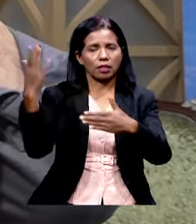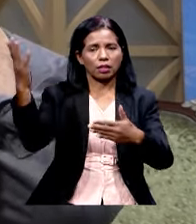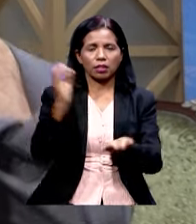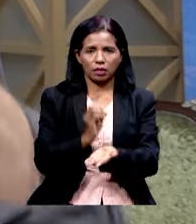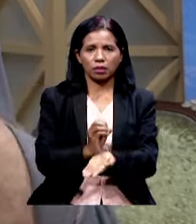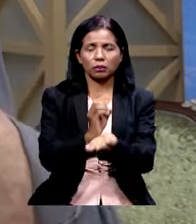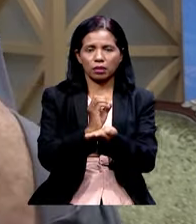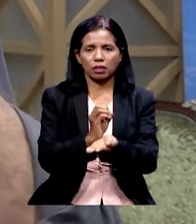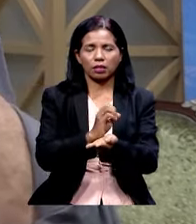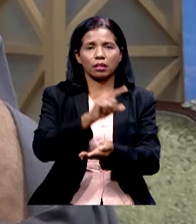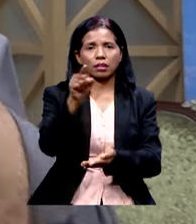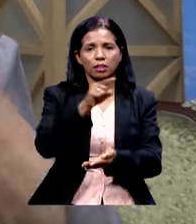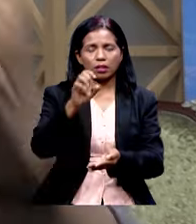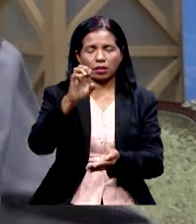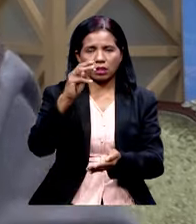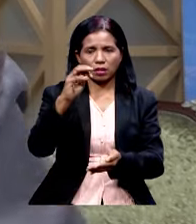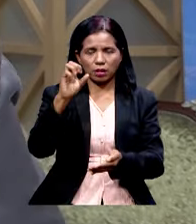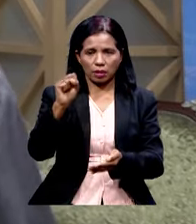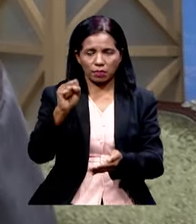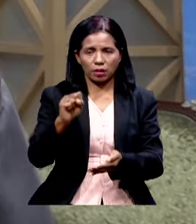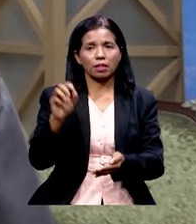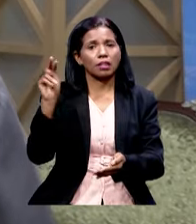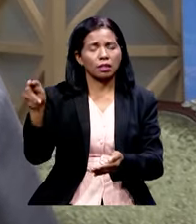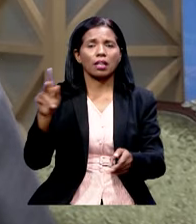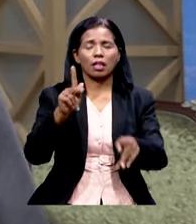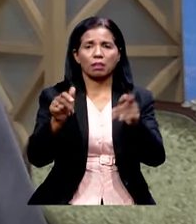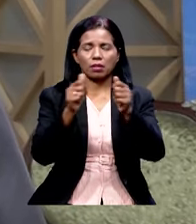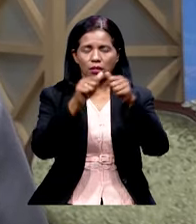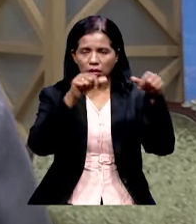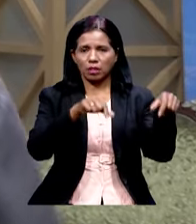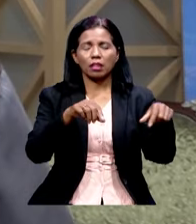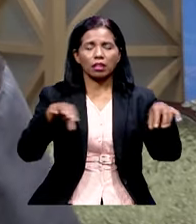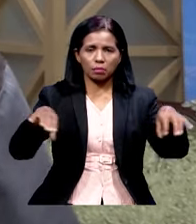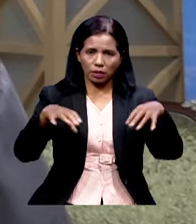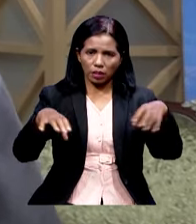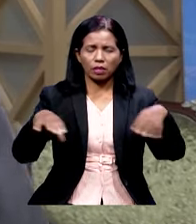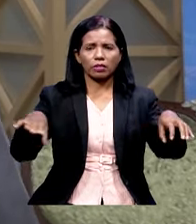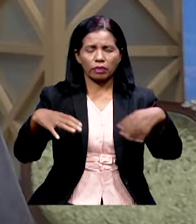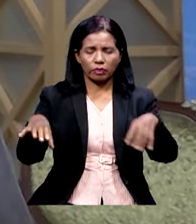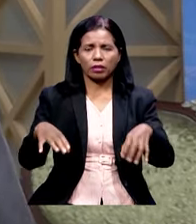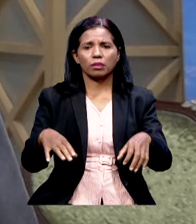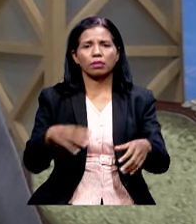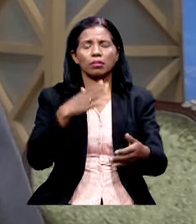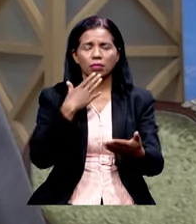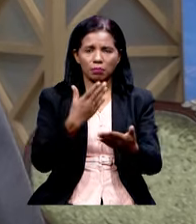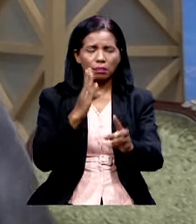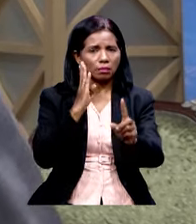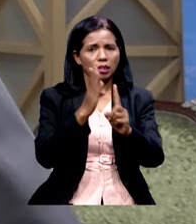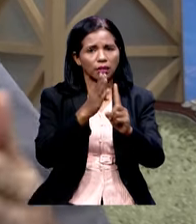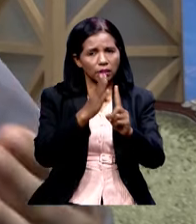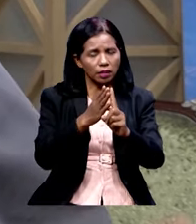E nia, é uma boa experiência, serviço bedinas, e nia